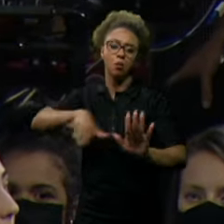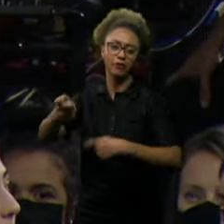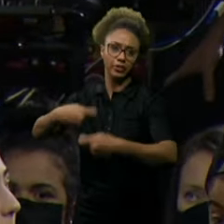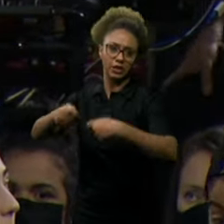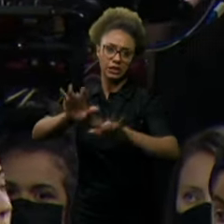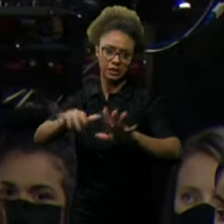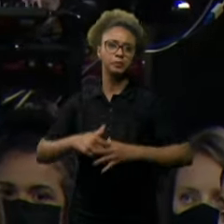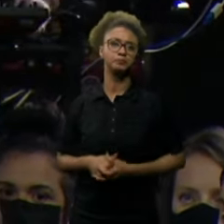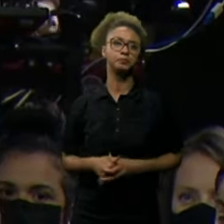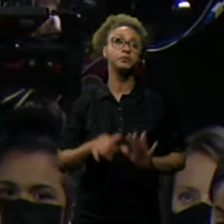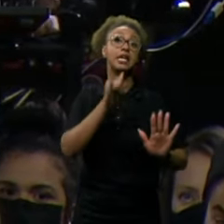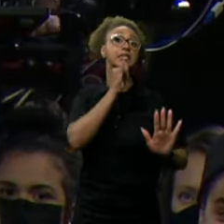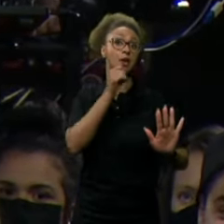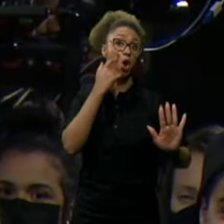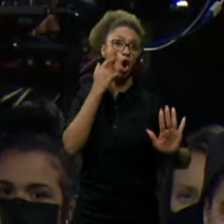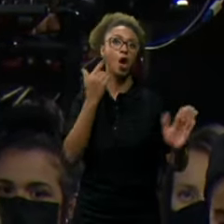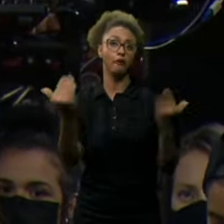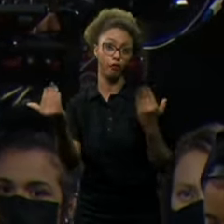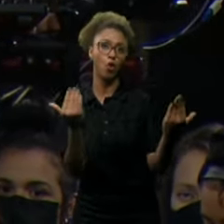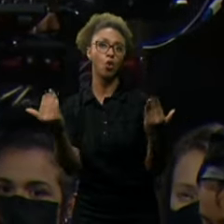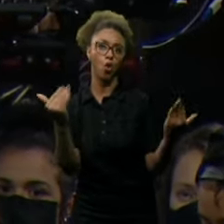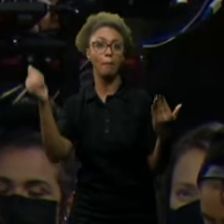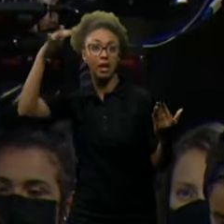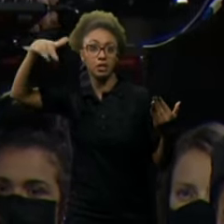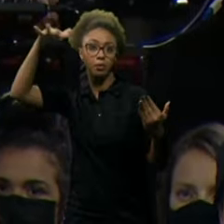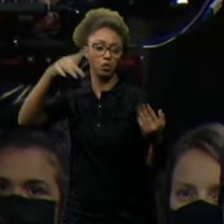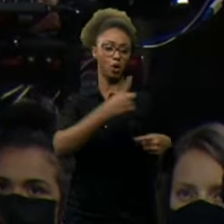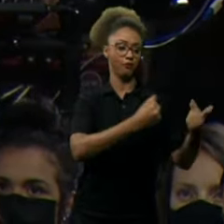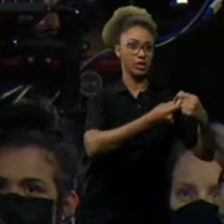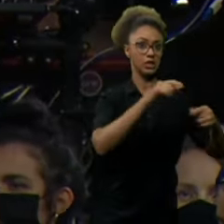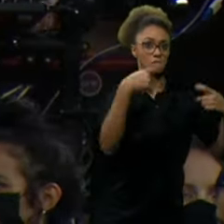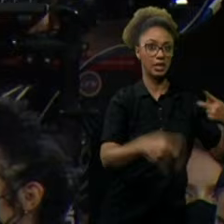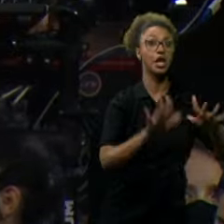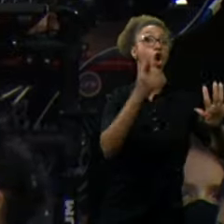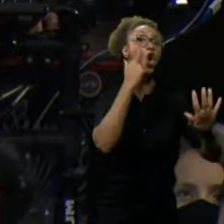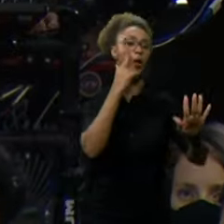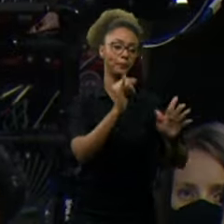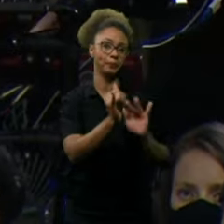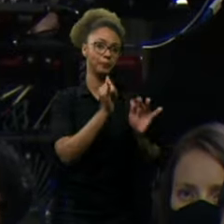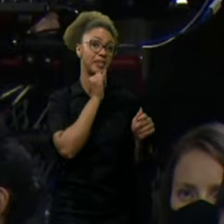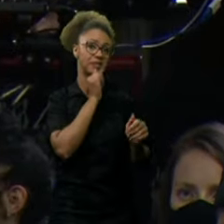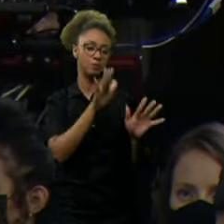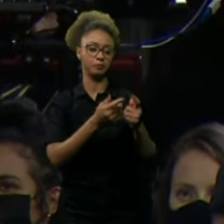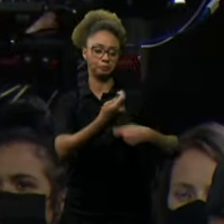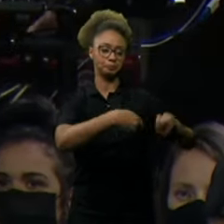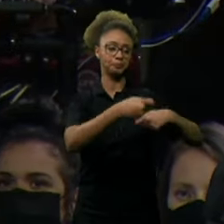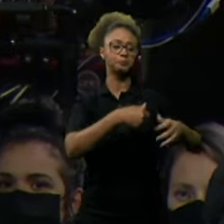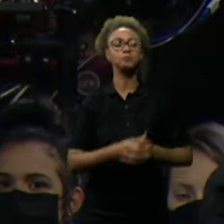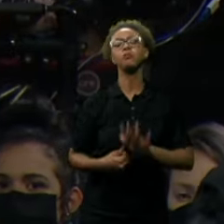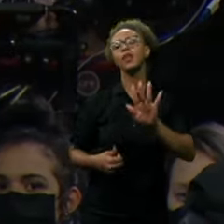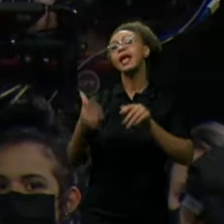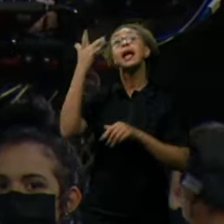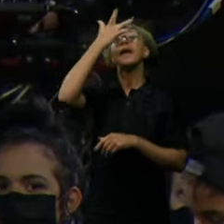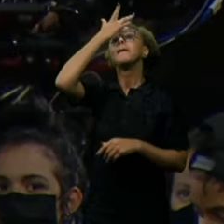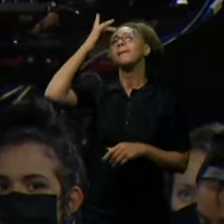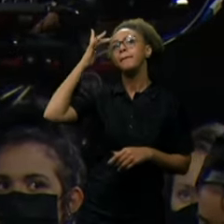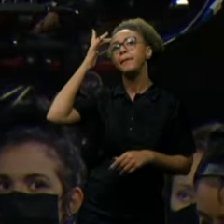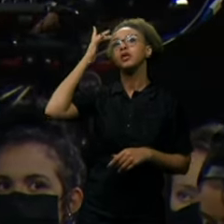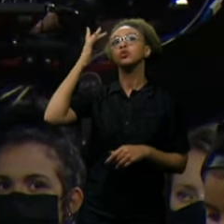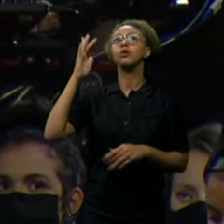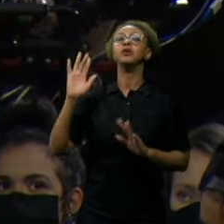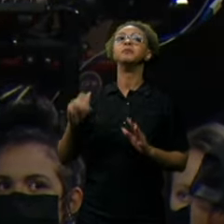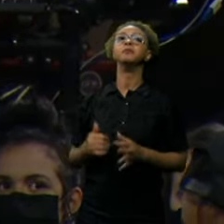financeiro por exemplo eu vou espiritual mas vamos financeiro um exemplo imagine uma pessoa que tem um